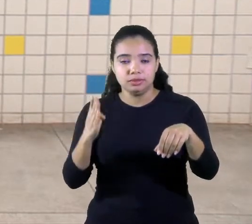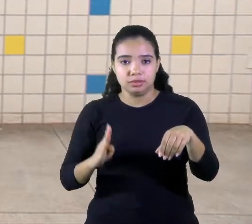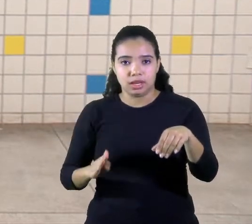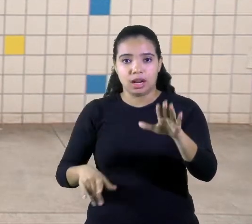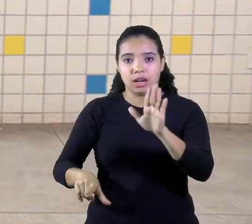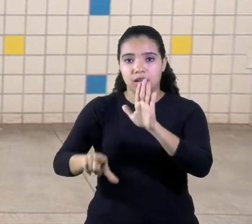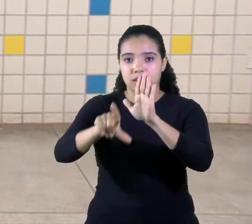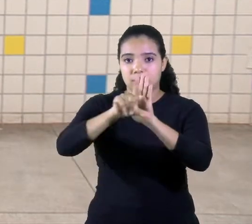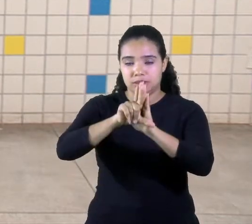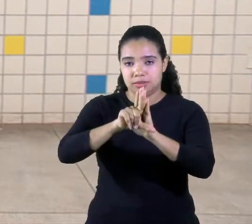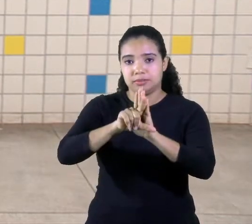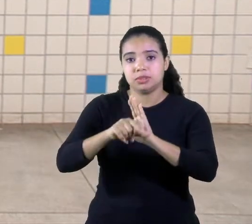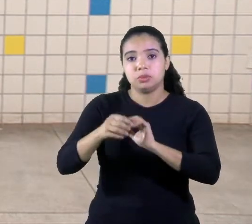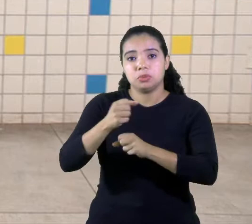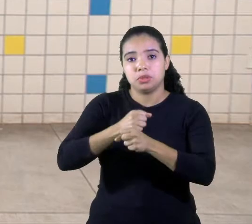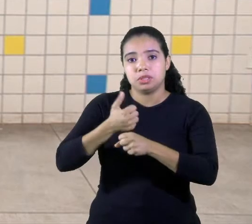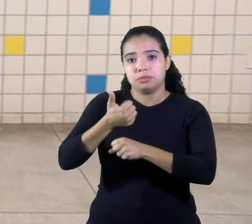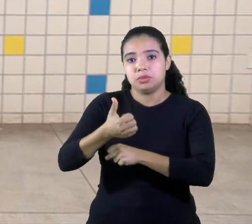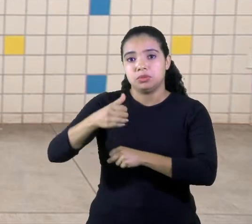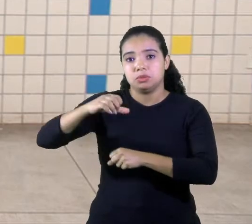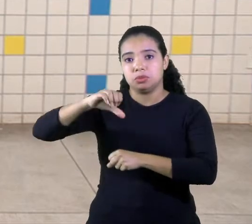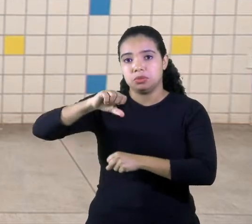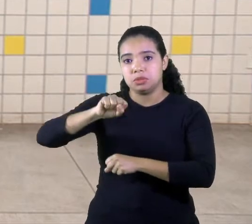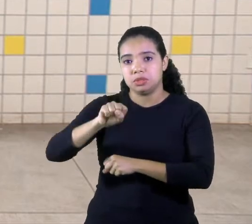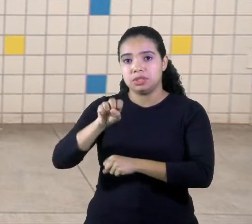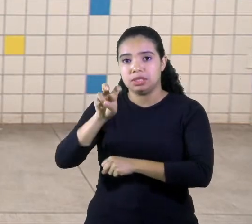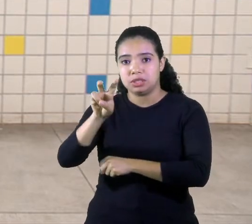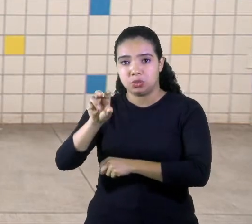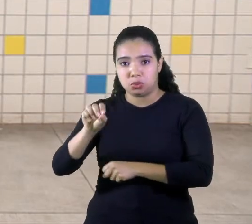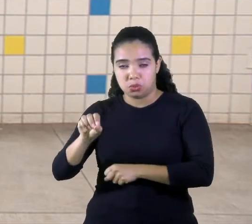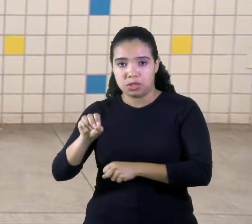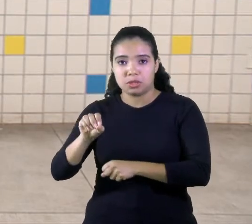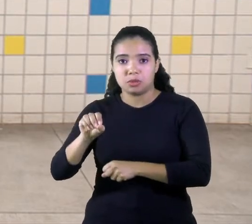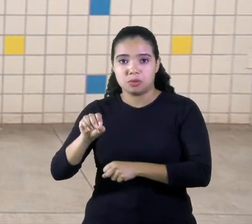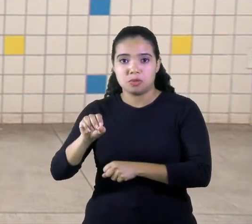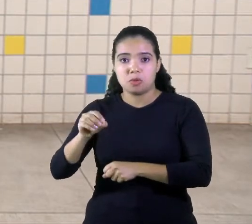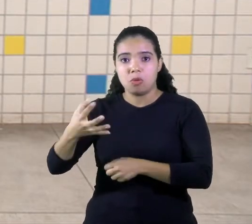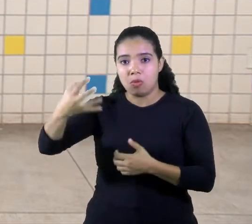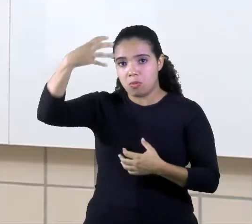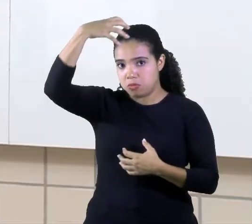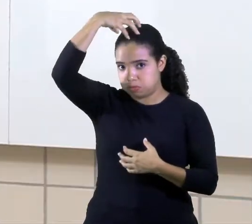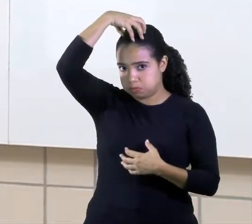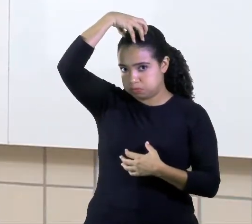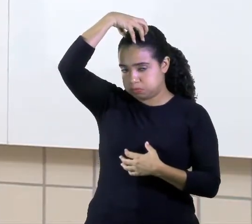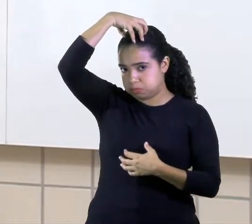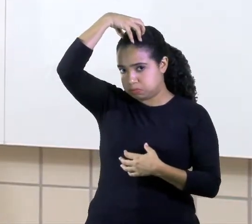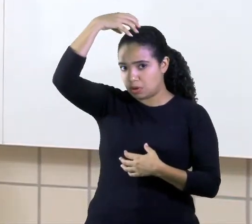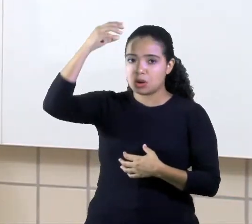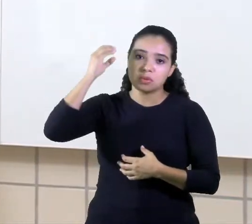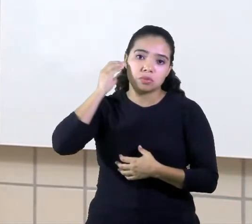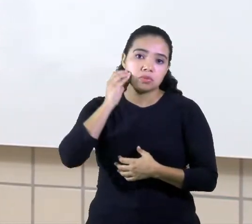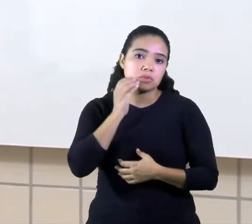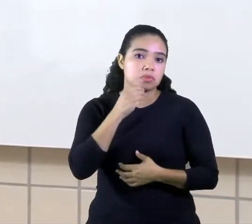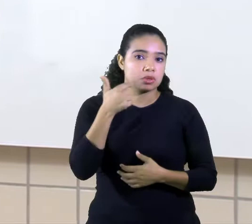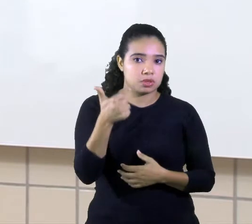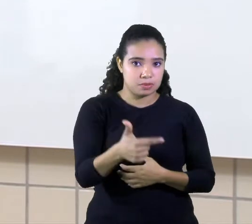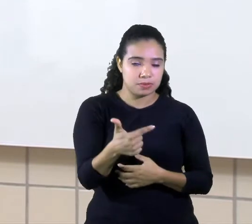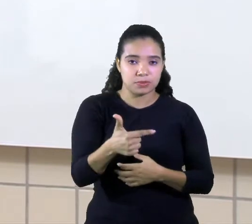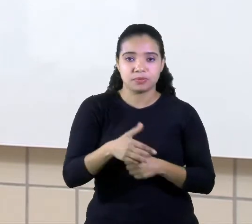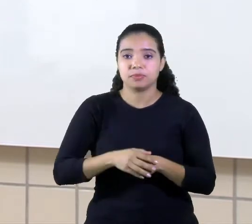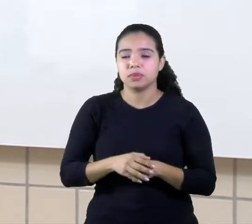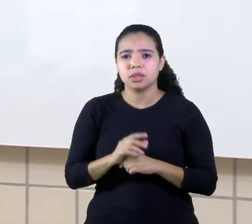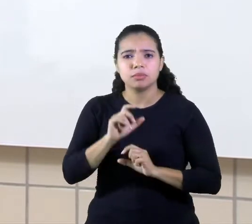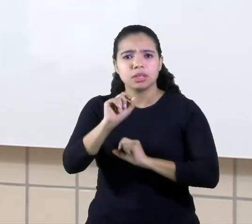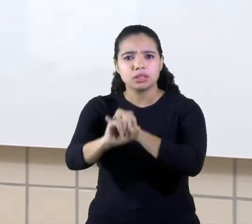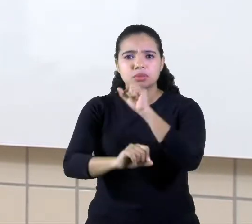de 1850, no governo de Dom Pedro II, no segundo reinado. Mas para a gente poder entender o que foi a Lei